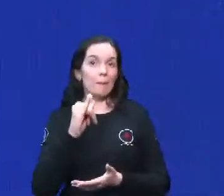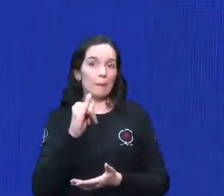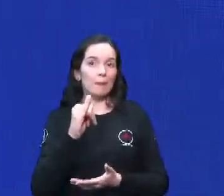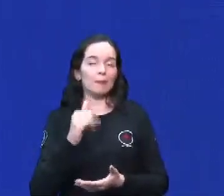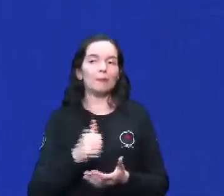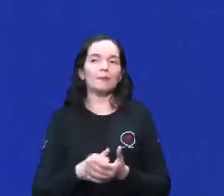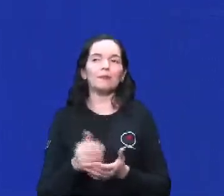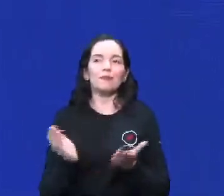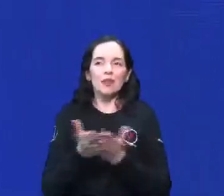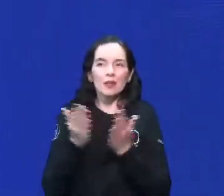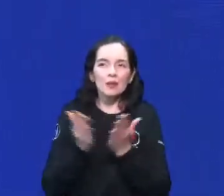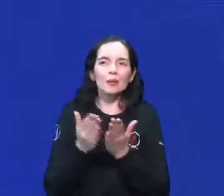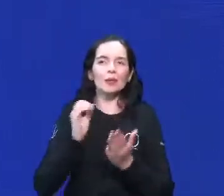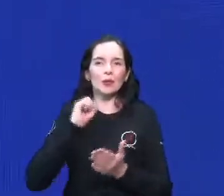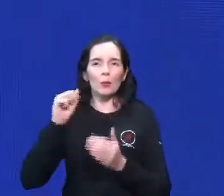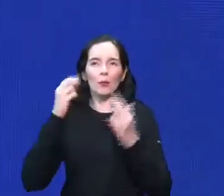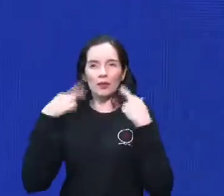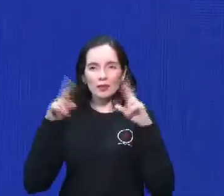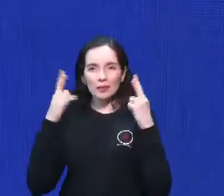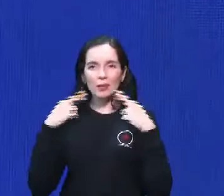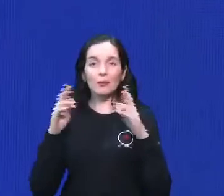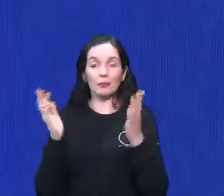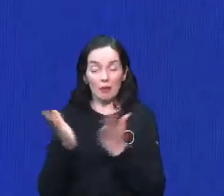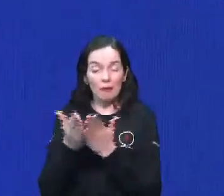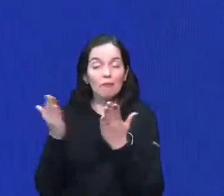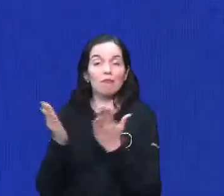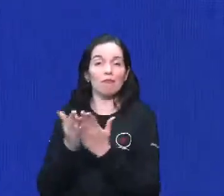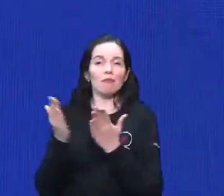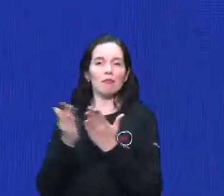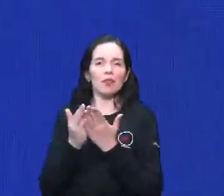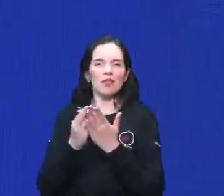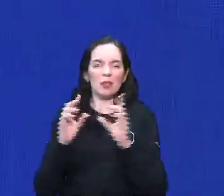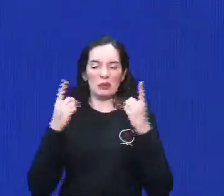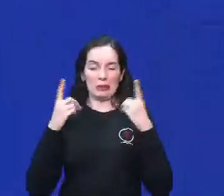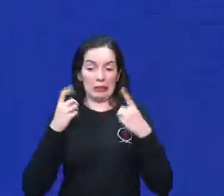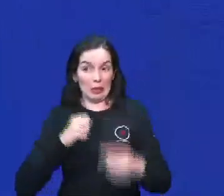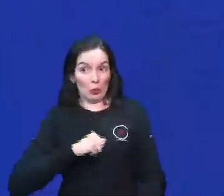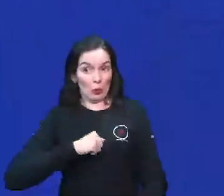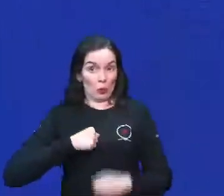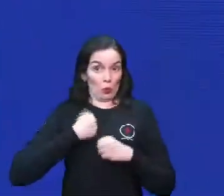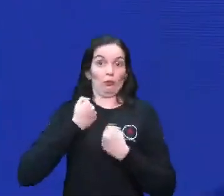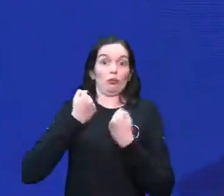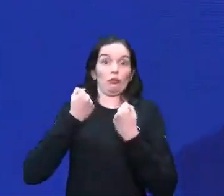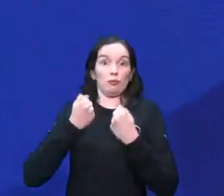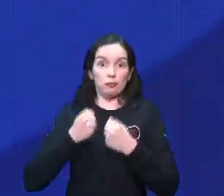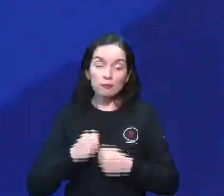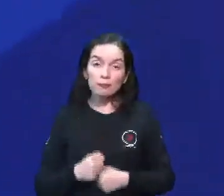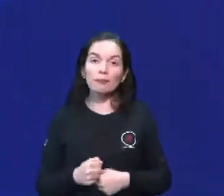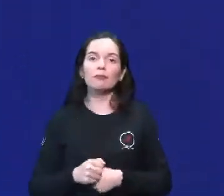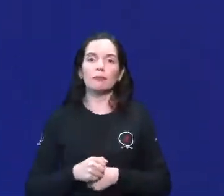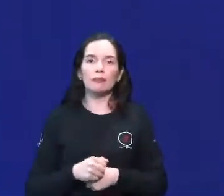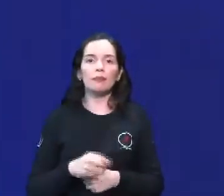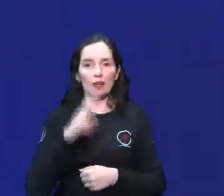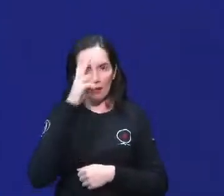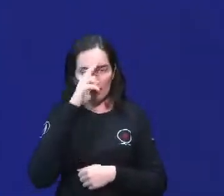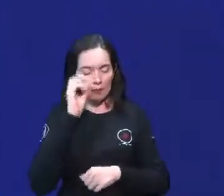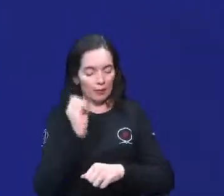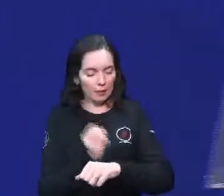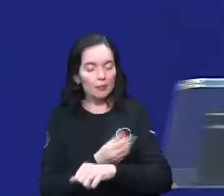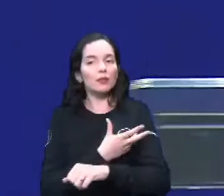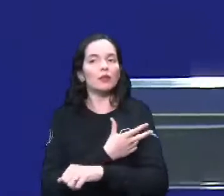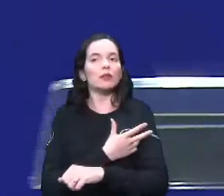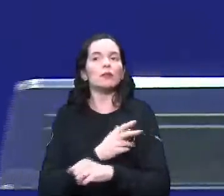matou o único cordeirinho que ele tinha. O Davi se enfureceu. E lembre-se, emoções também